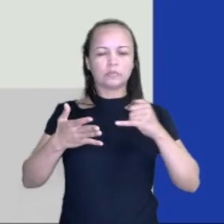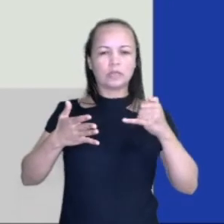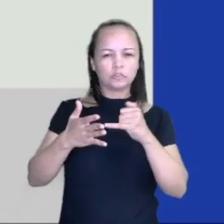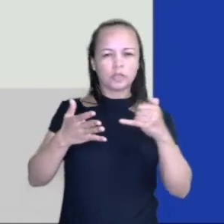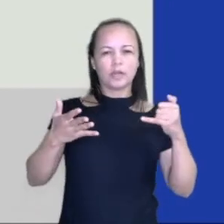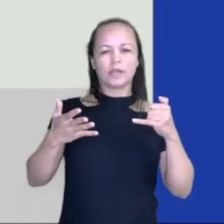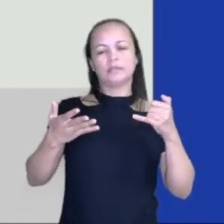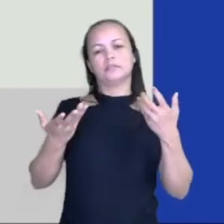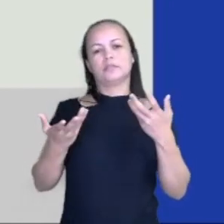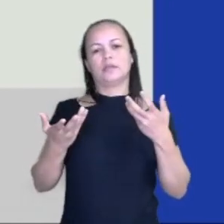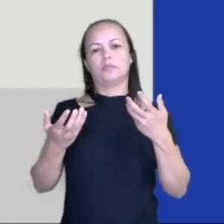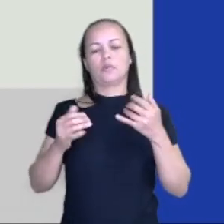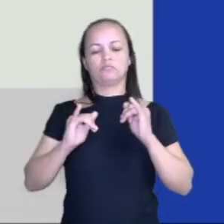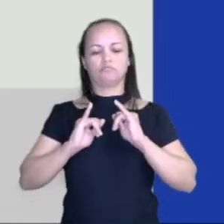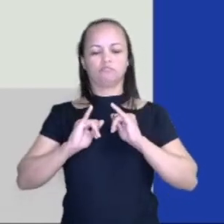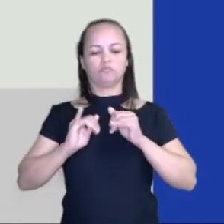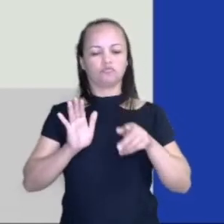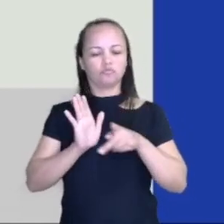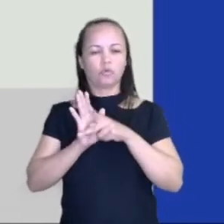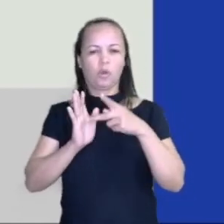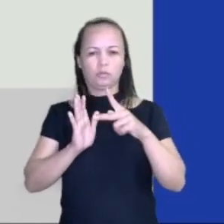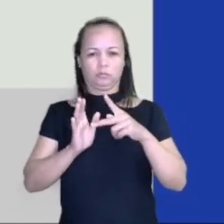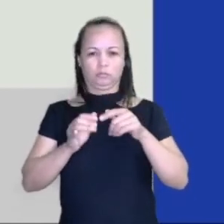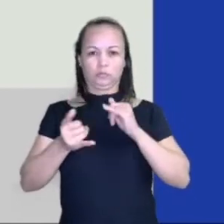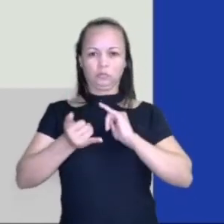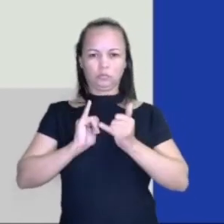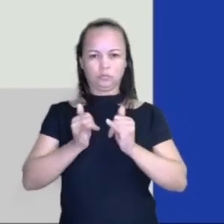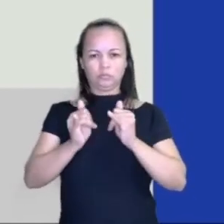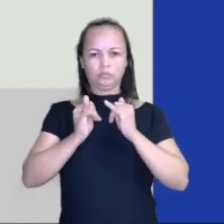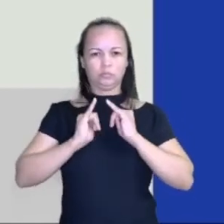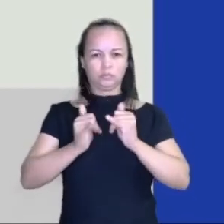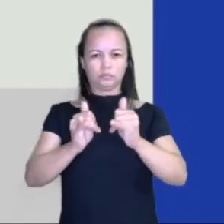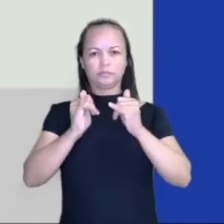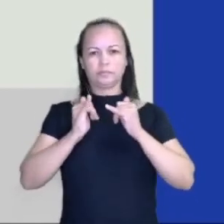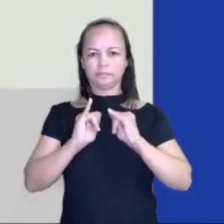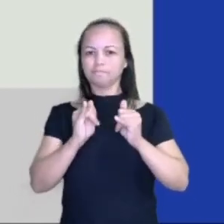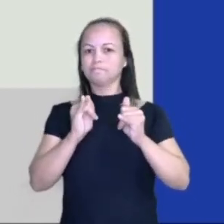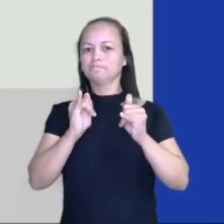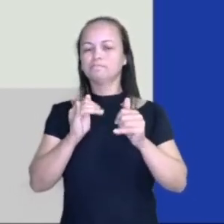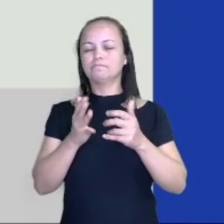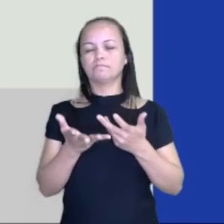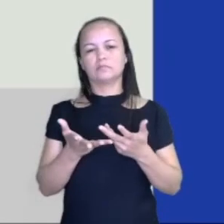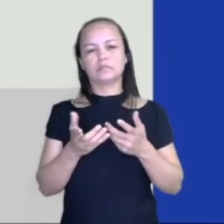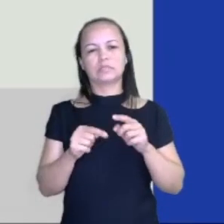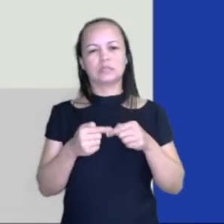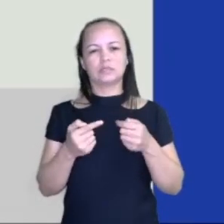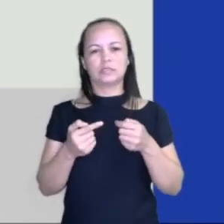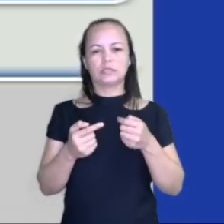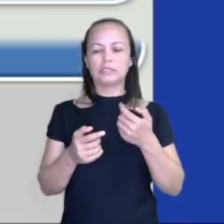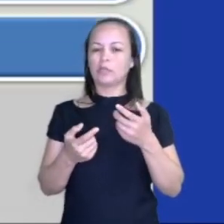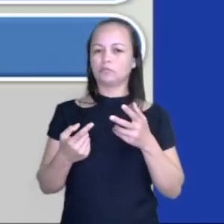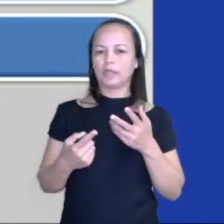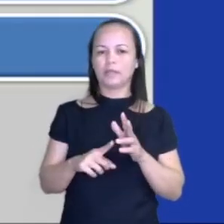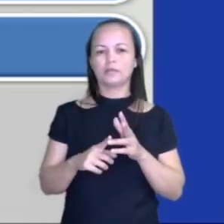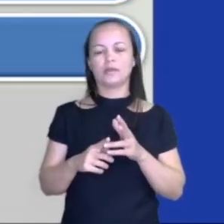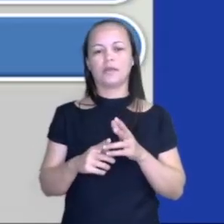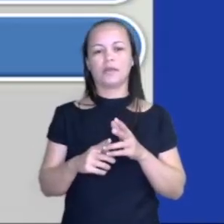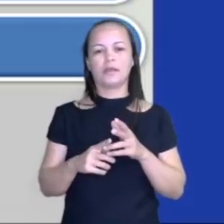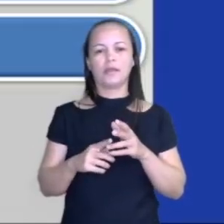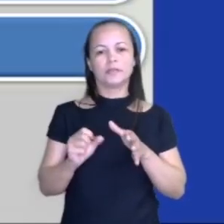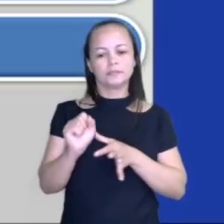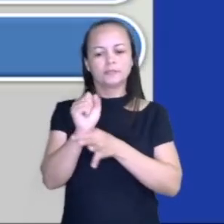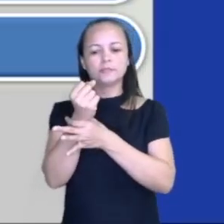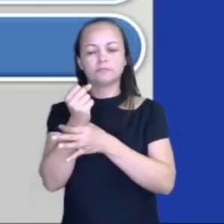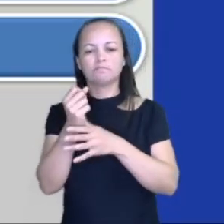provocando assim um choque elétrico tá a quem manipula sem segurança Então